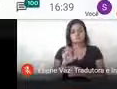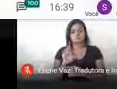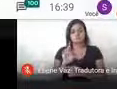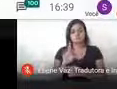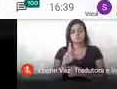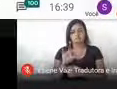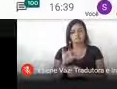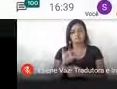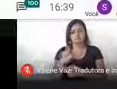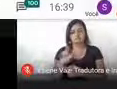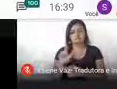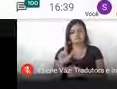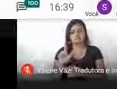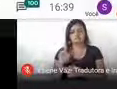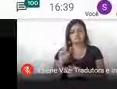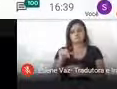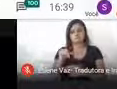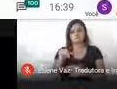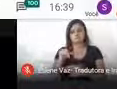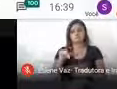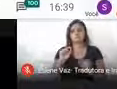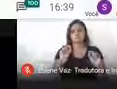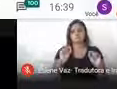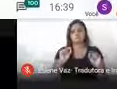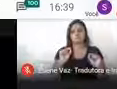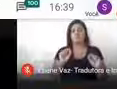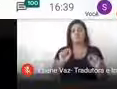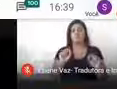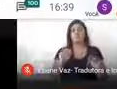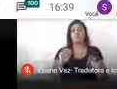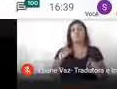são questões metalinguísticas, né? Ou seja,